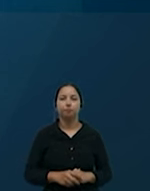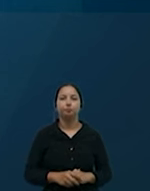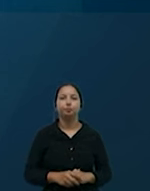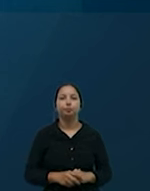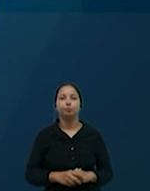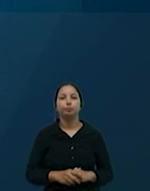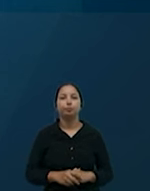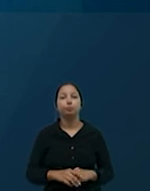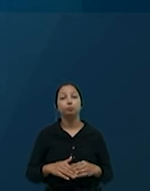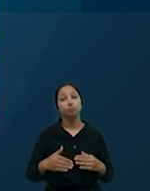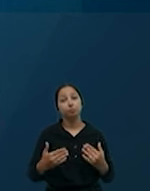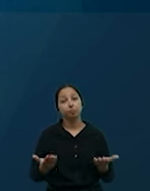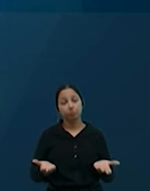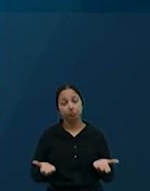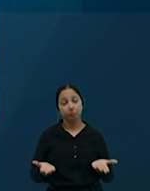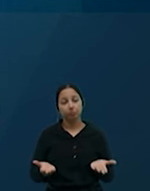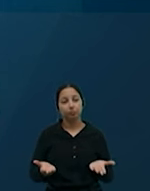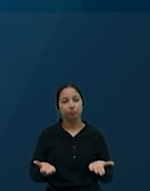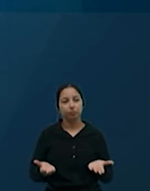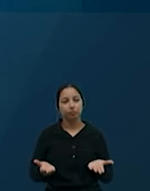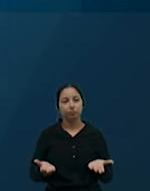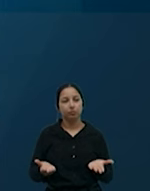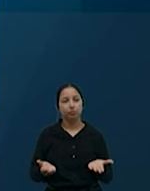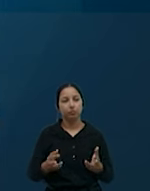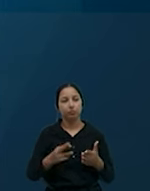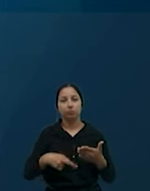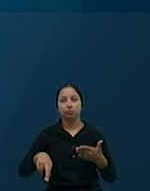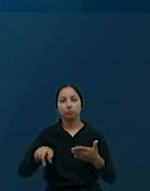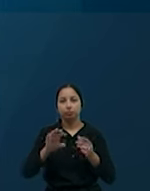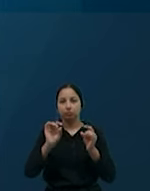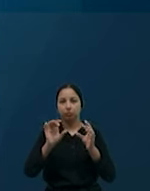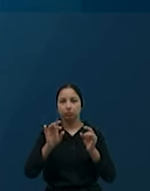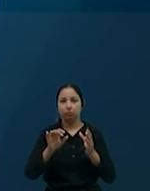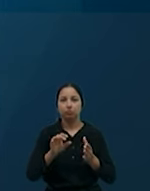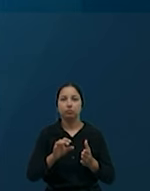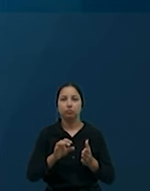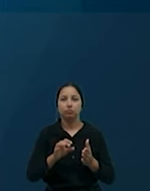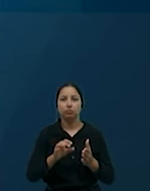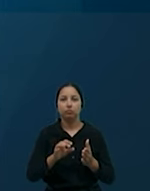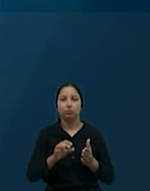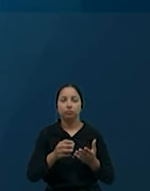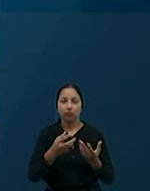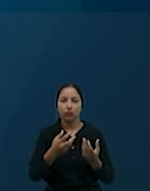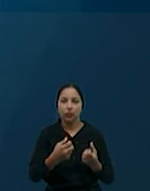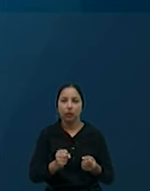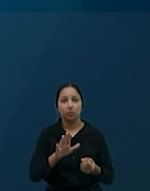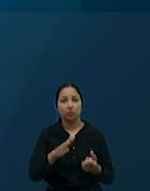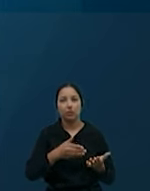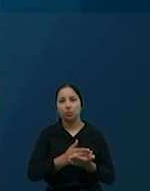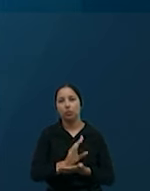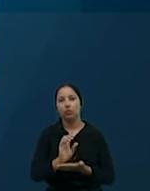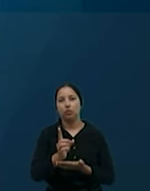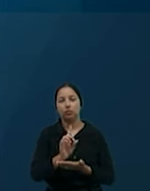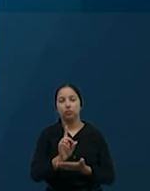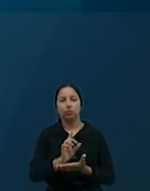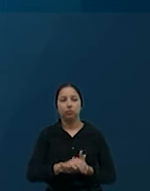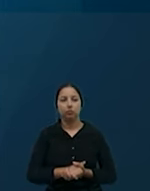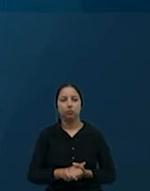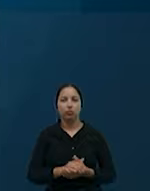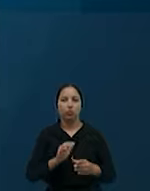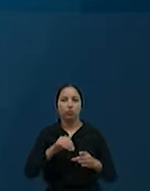concreto, recurso especial conhecido e não provido, né? É como voto.